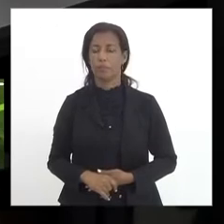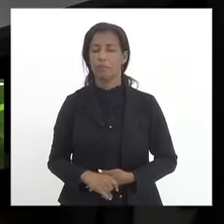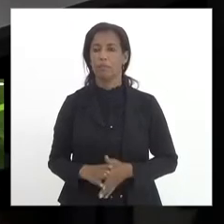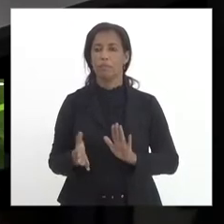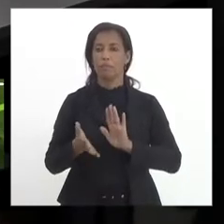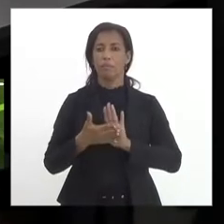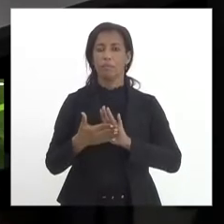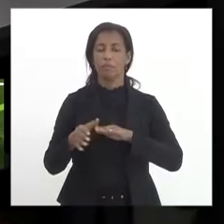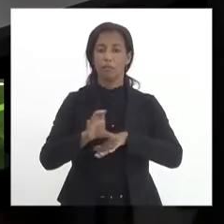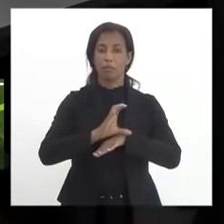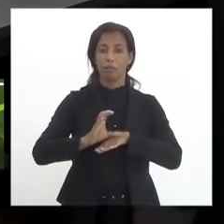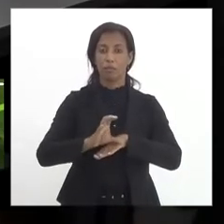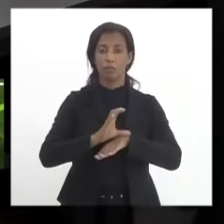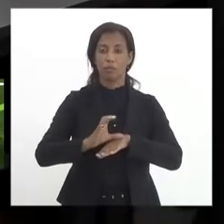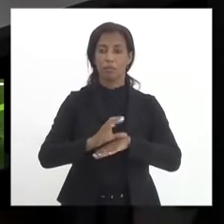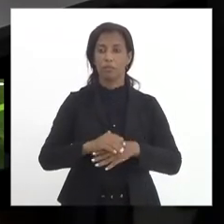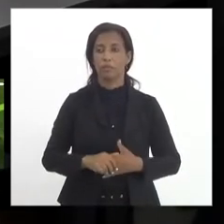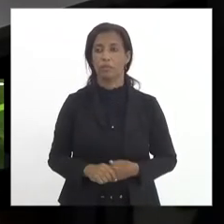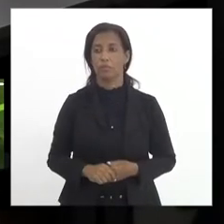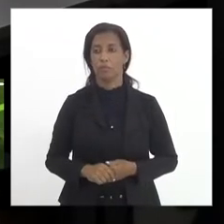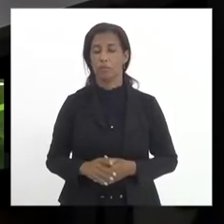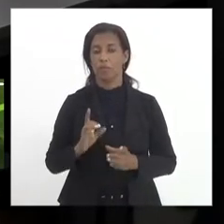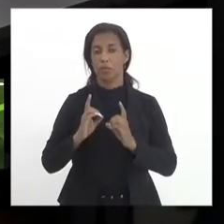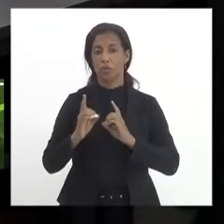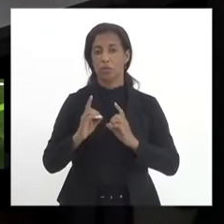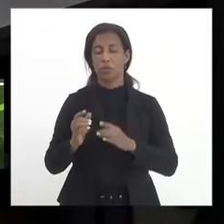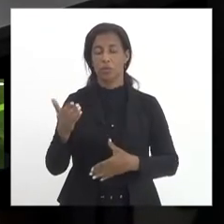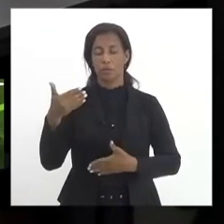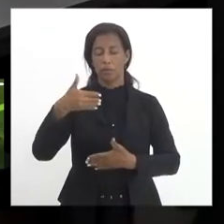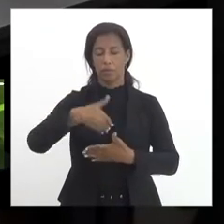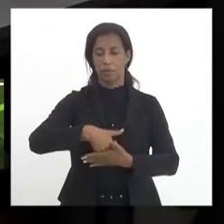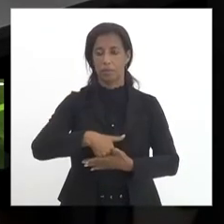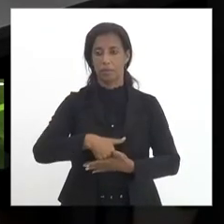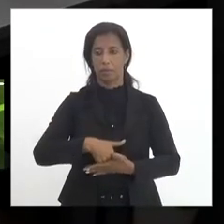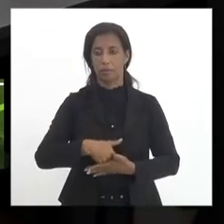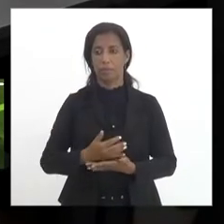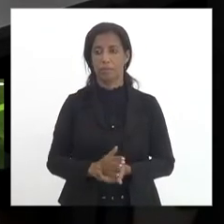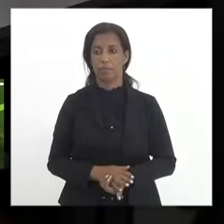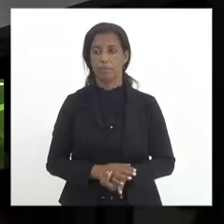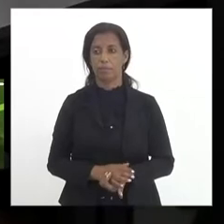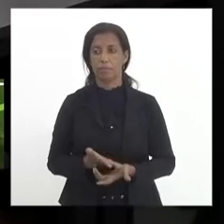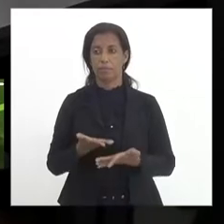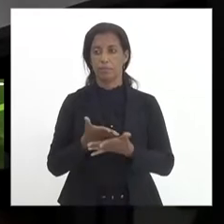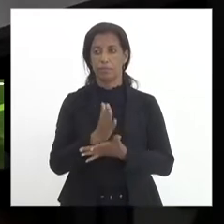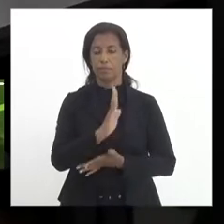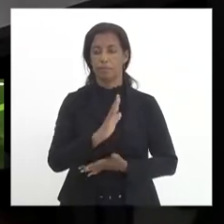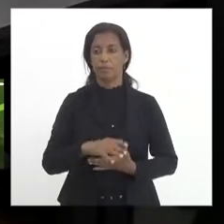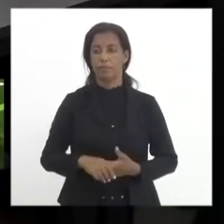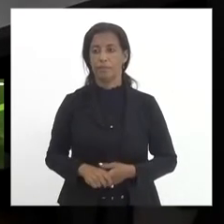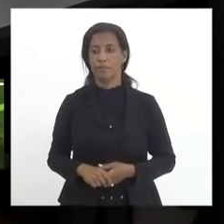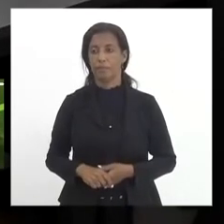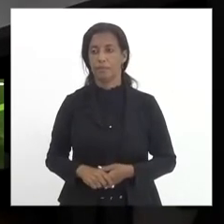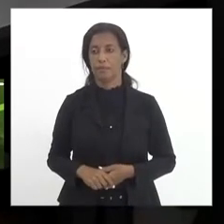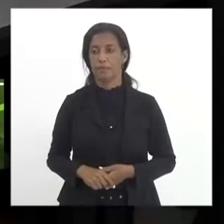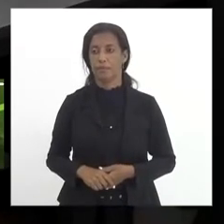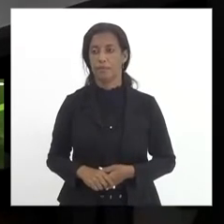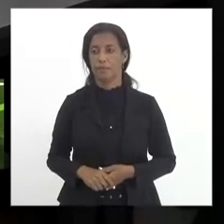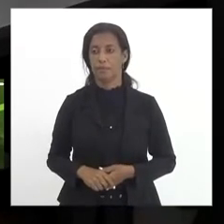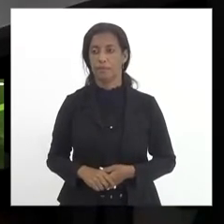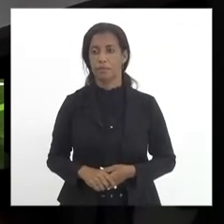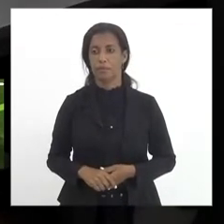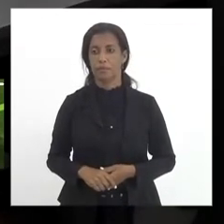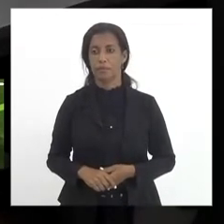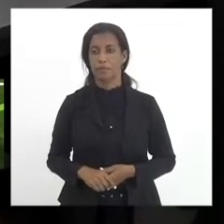parecer pela inconstitucionalidade. Em discussão, em votação, aprovado.